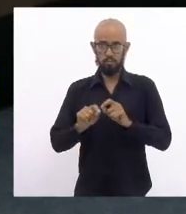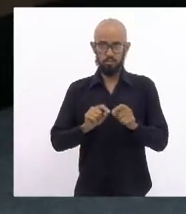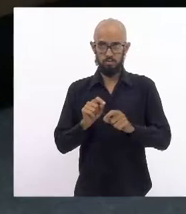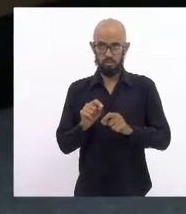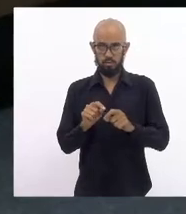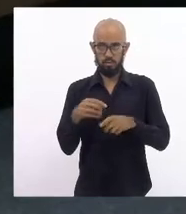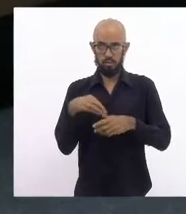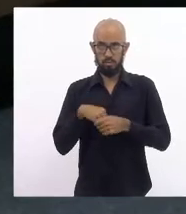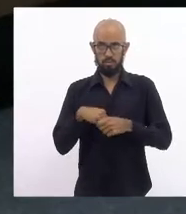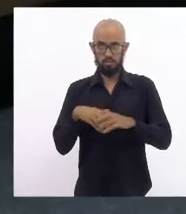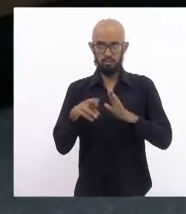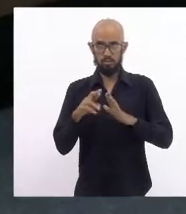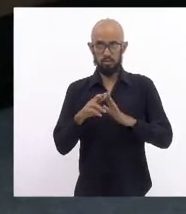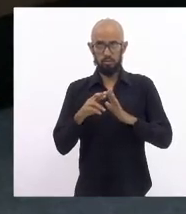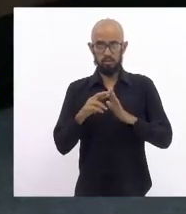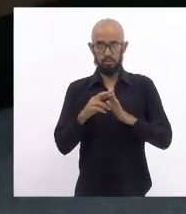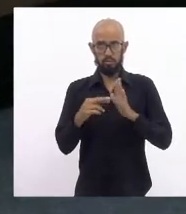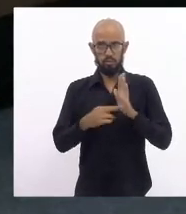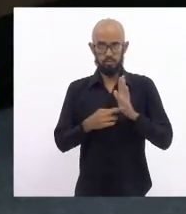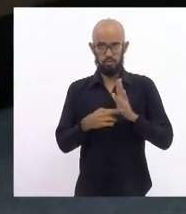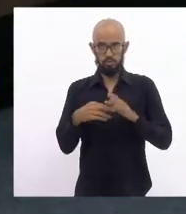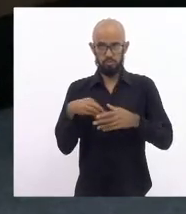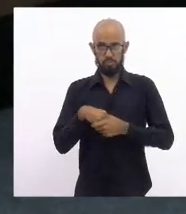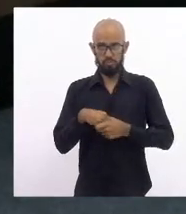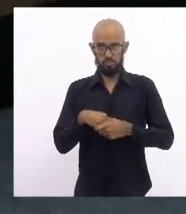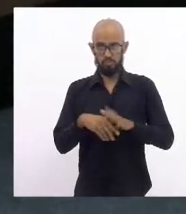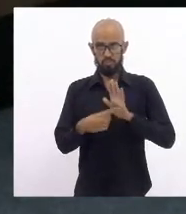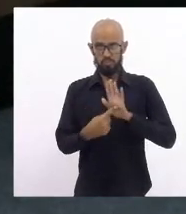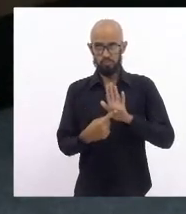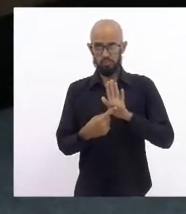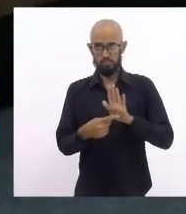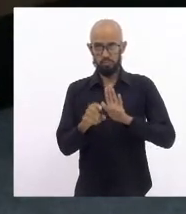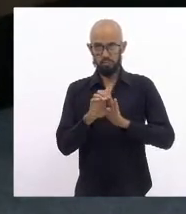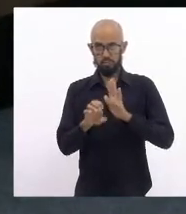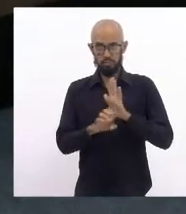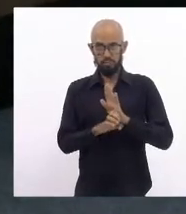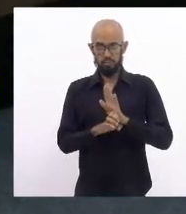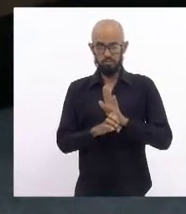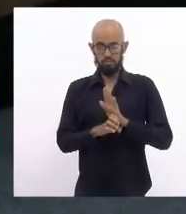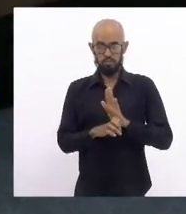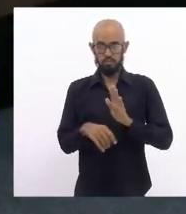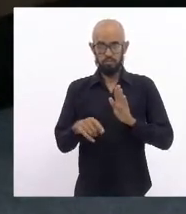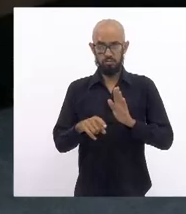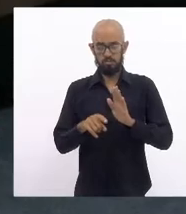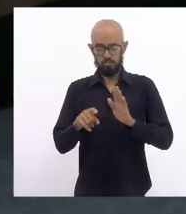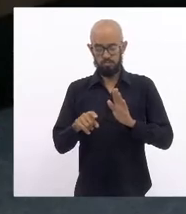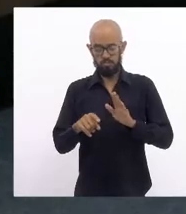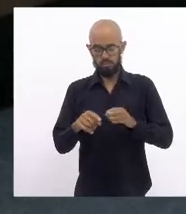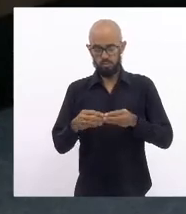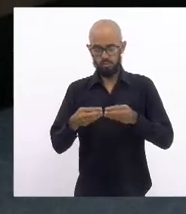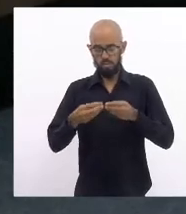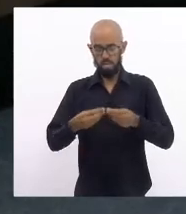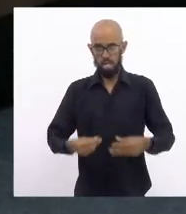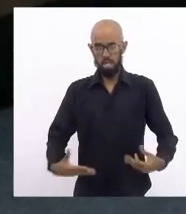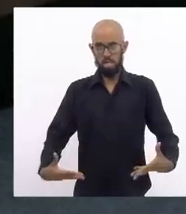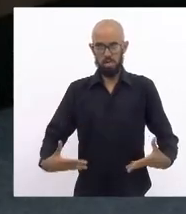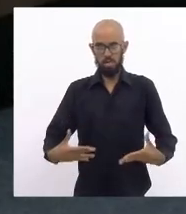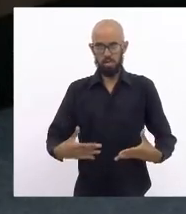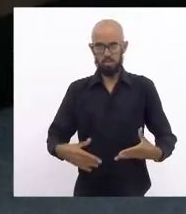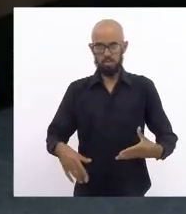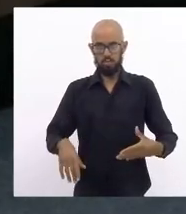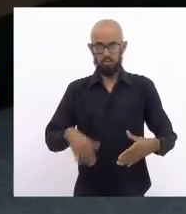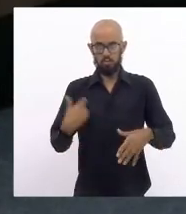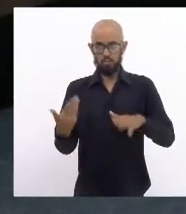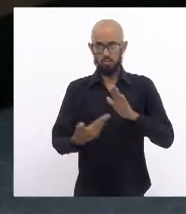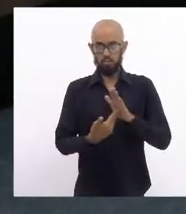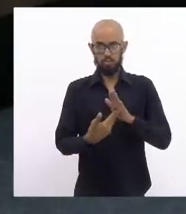do regimento interno, que se apresentem emendas supressivas que mutilem integralmente o